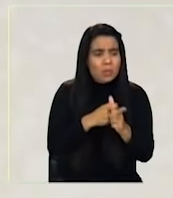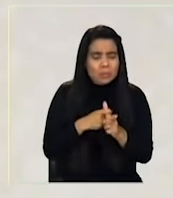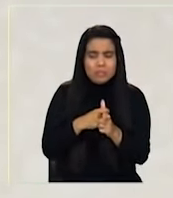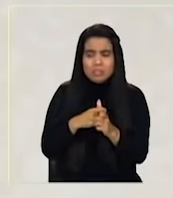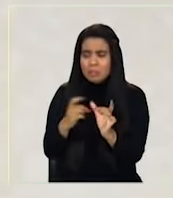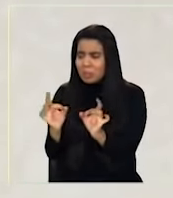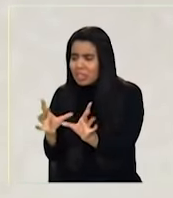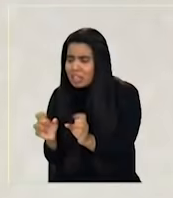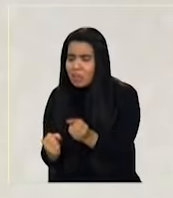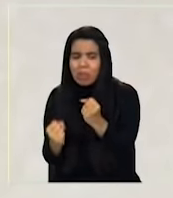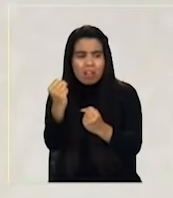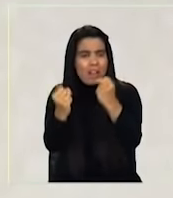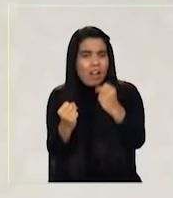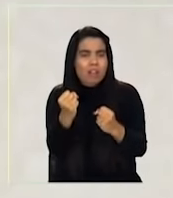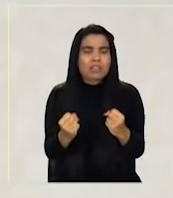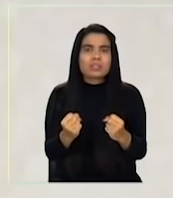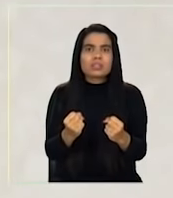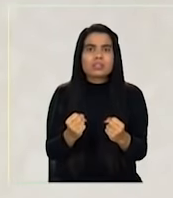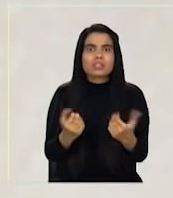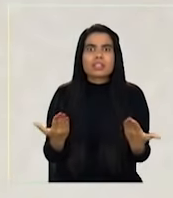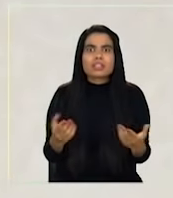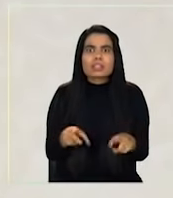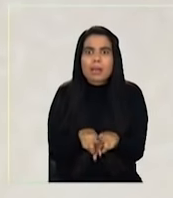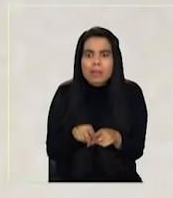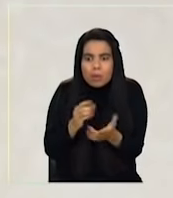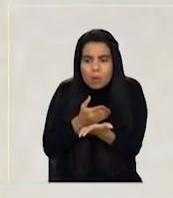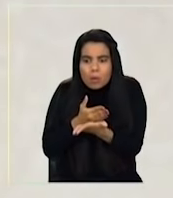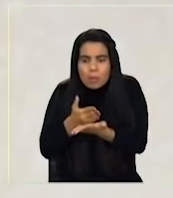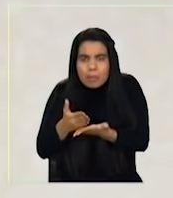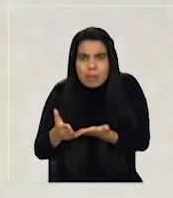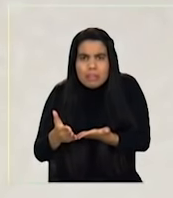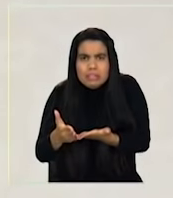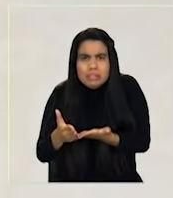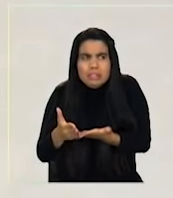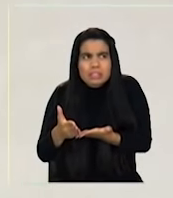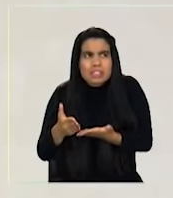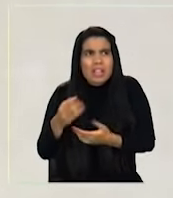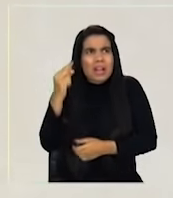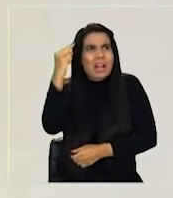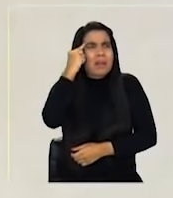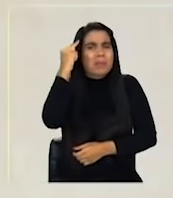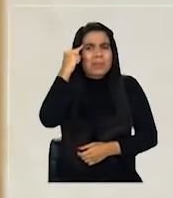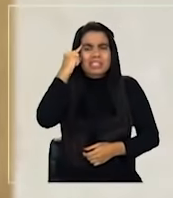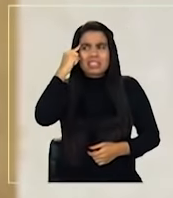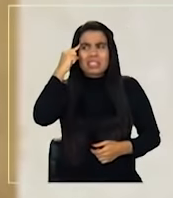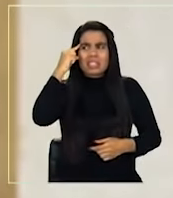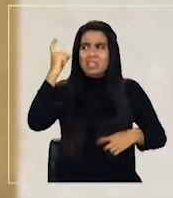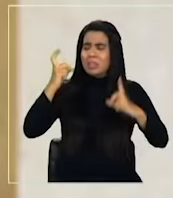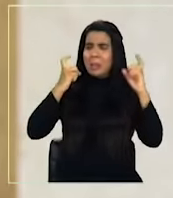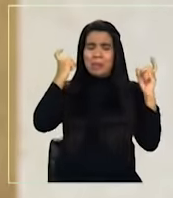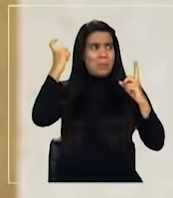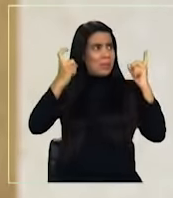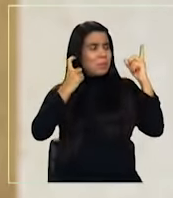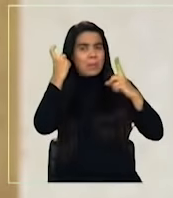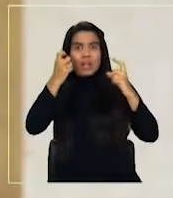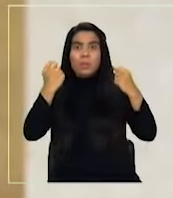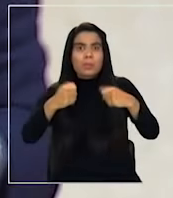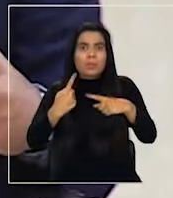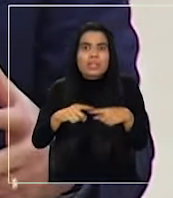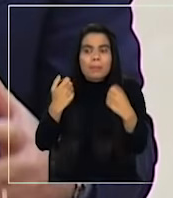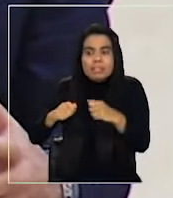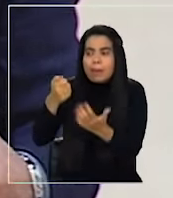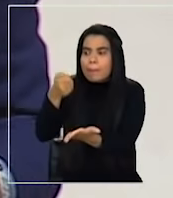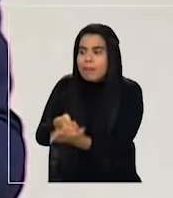fazer aquilo. Você começa já a entrar nas medidas desesperadoras, porque você